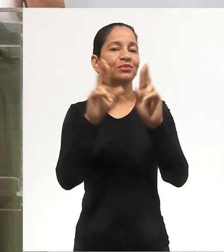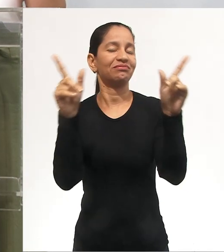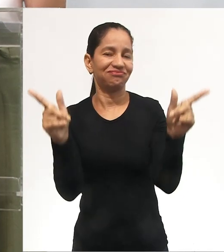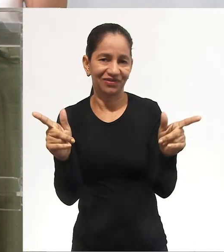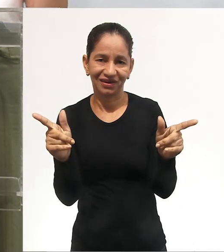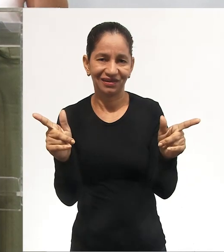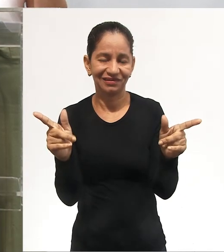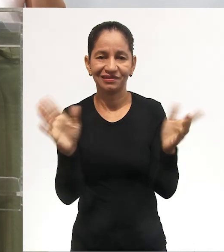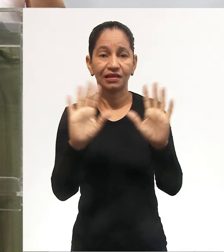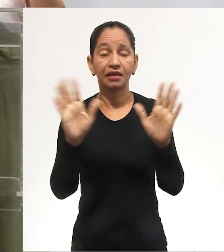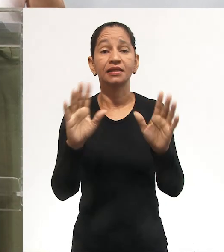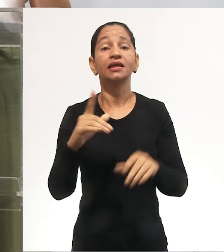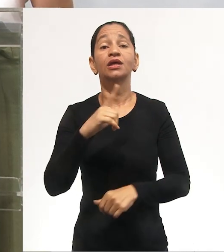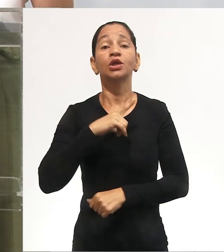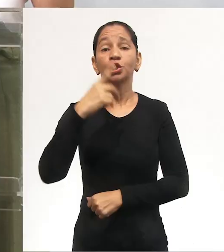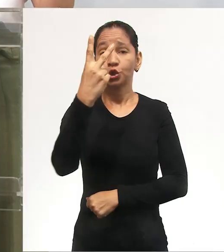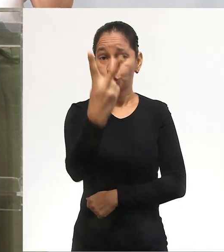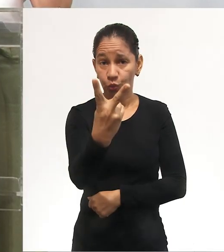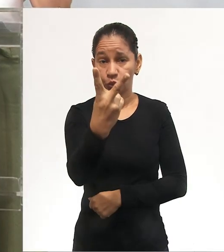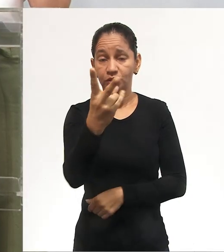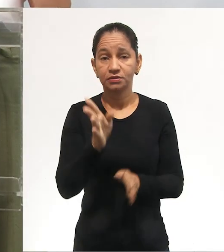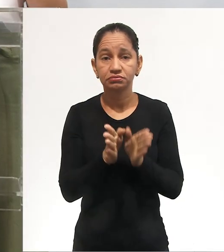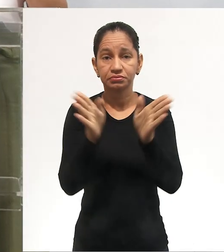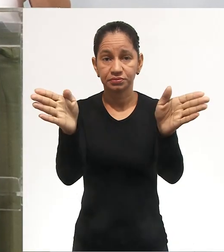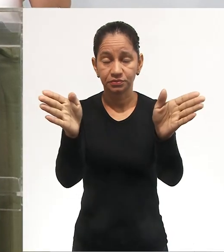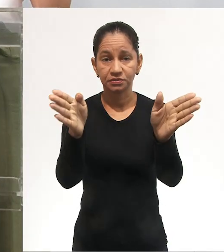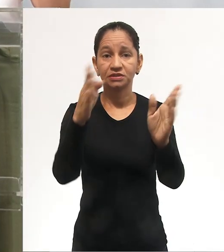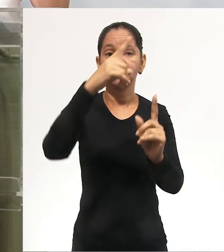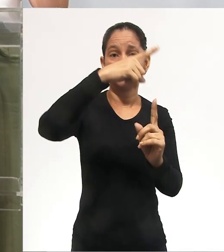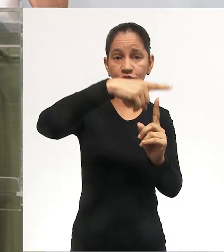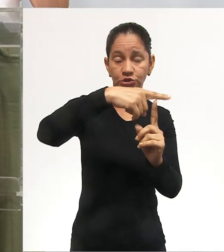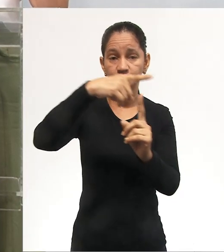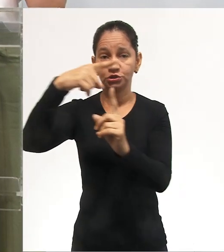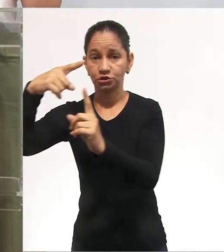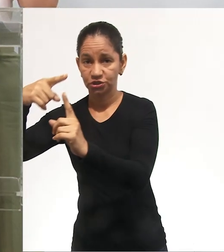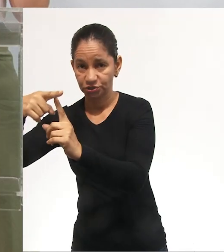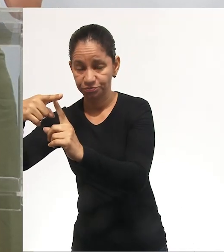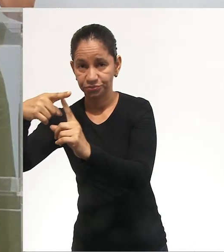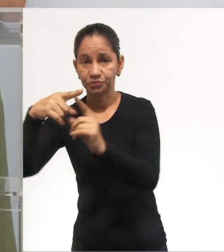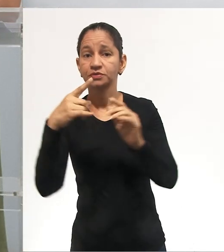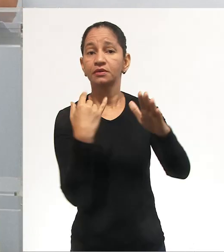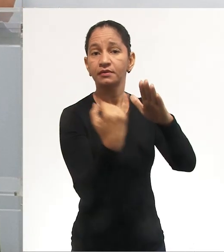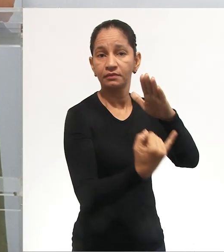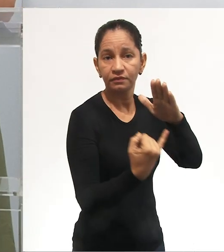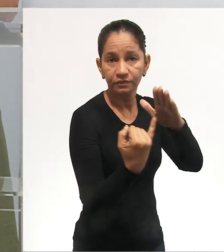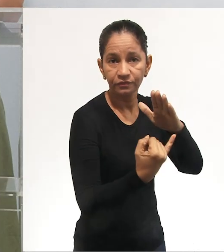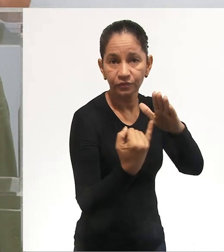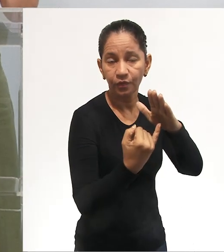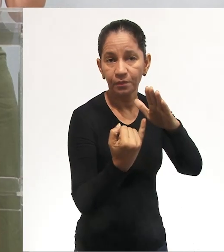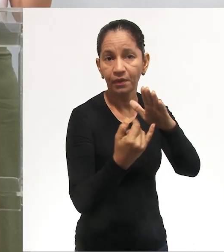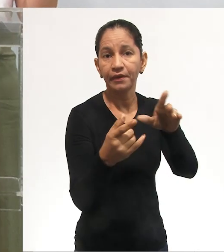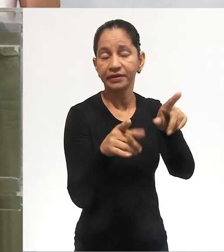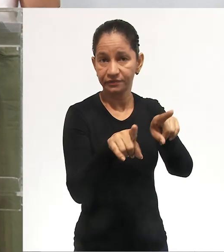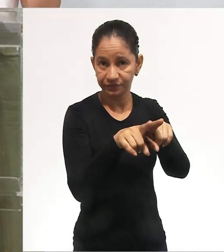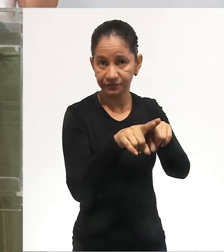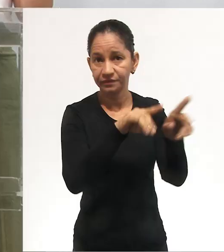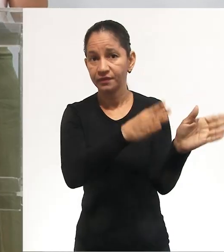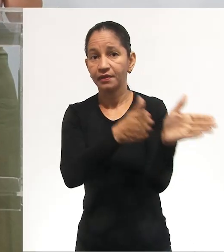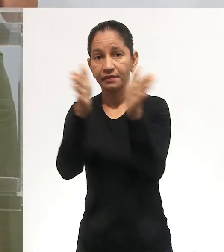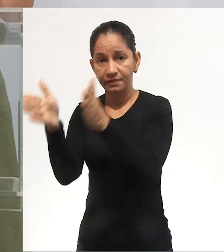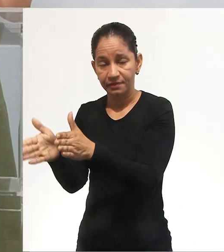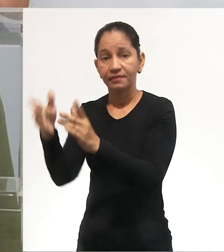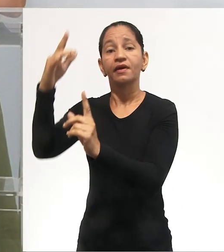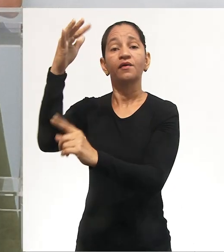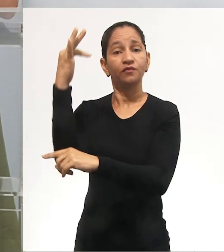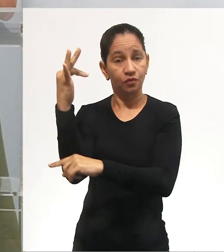gente tem as duas modalidades, né, da língua, a língua formal, a linguagem formal e